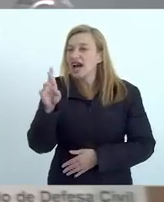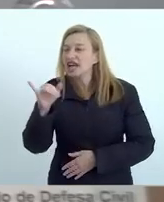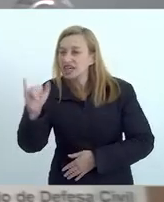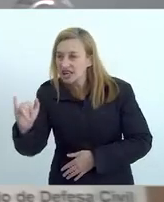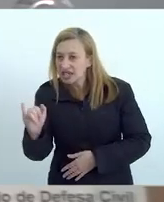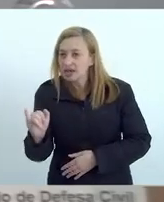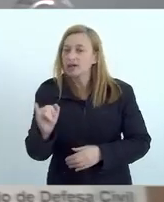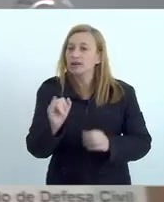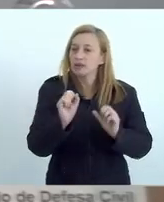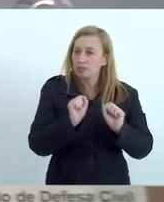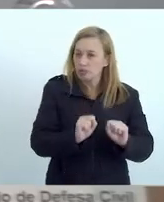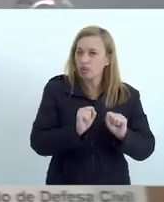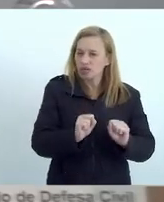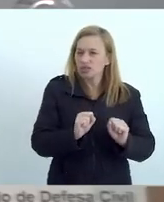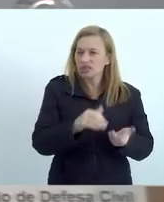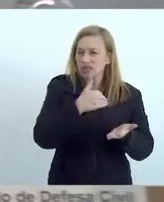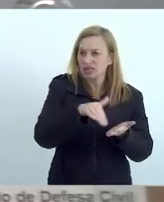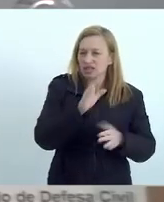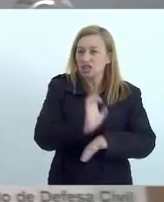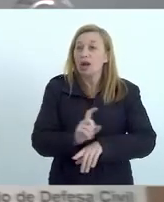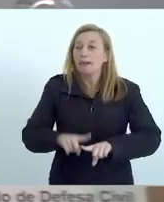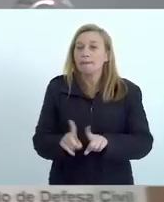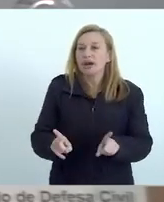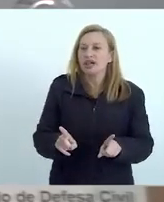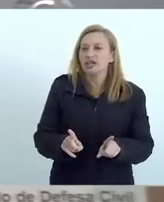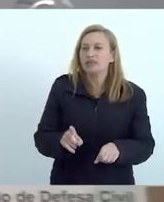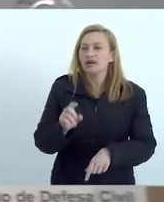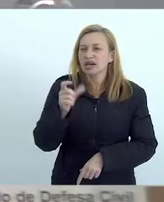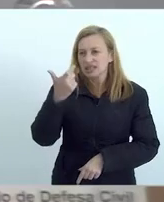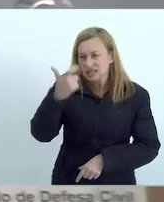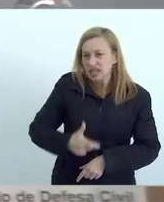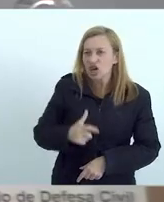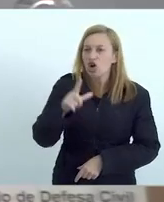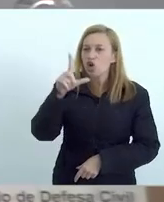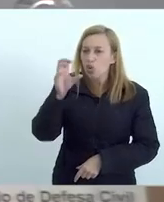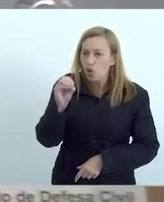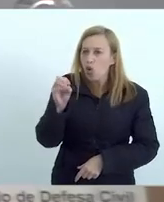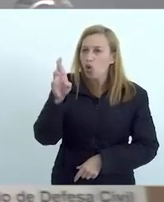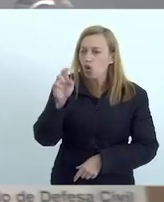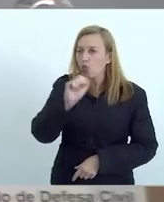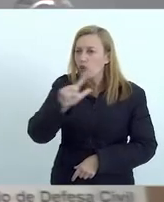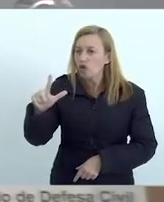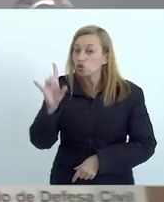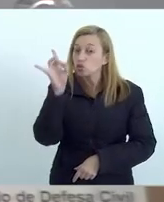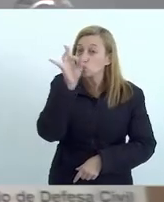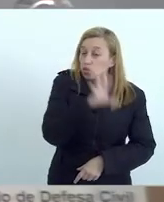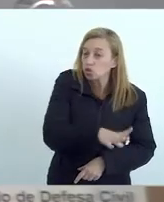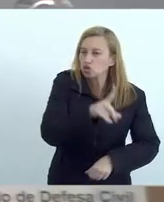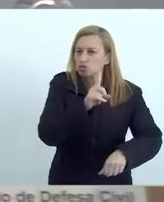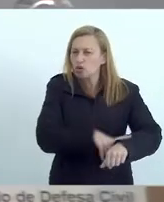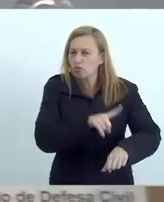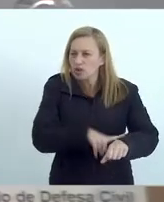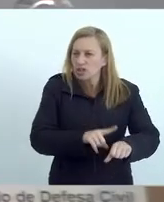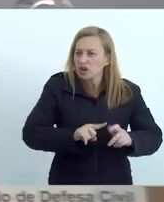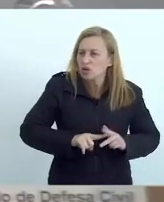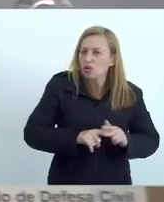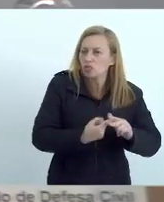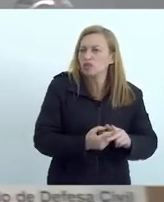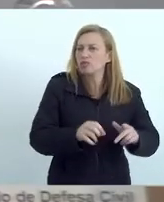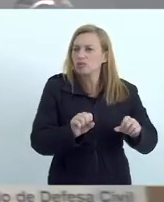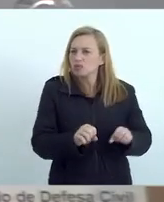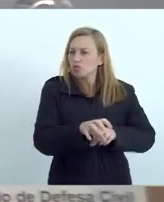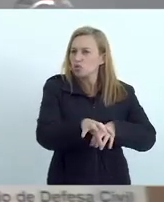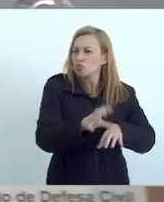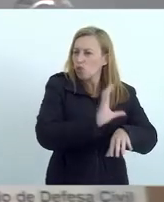para ser Coronel tem que ser Coronel de último posto tem que ser Coronel forro com curso de aperfeiçoamento de Oficiais